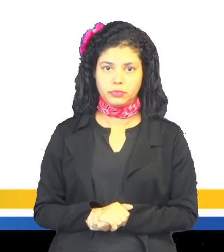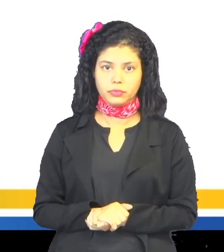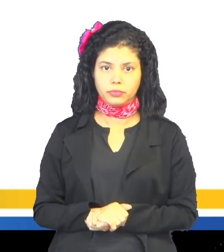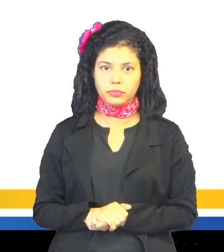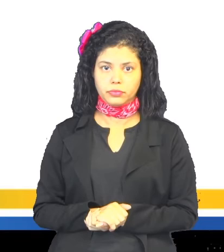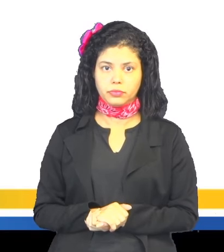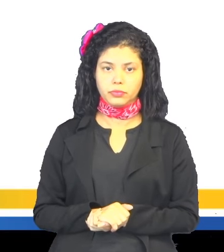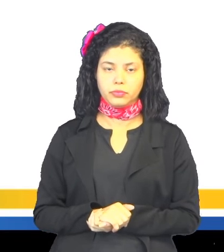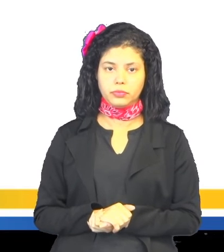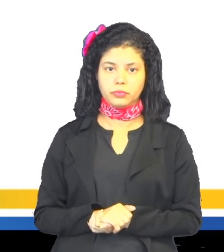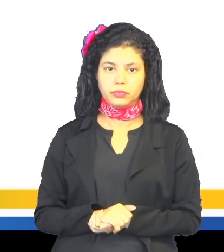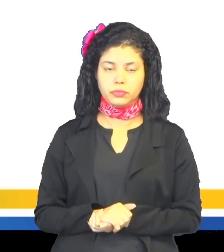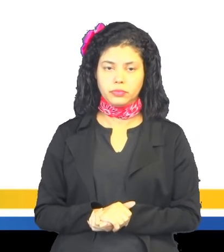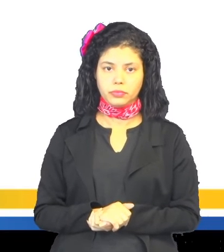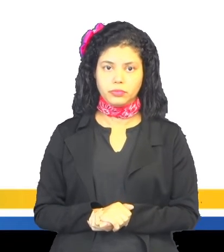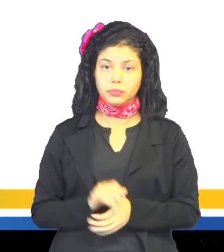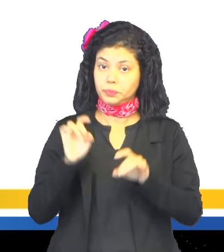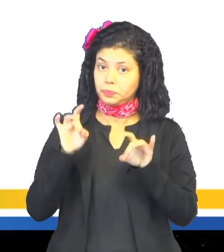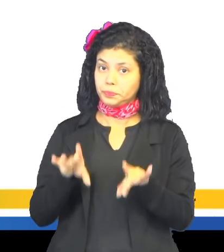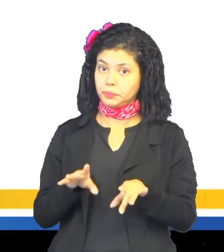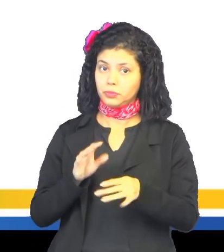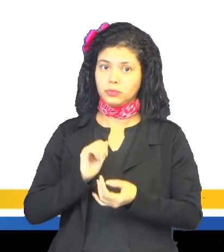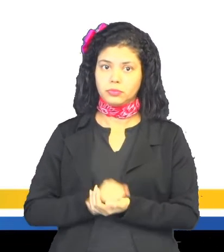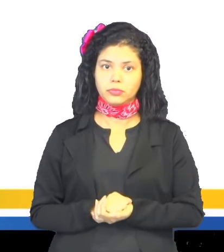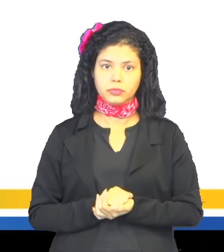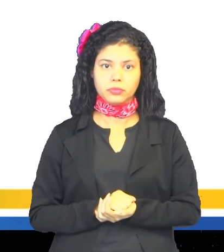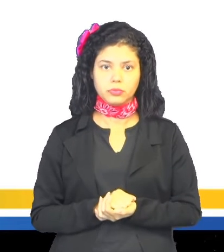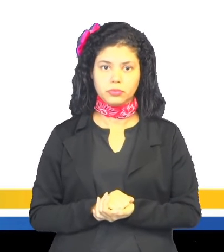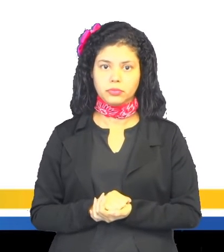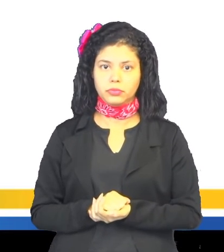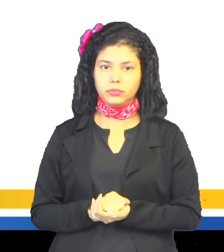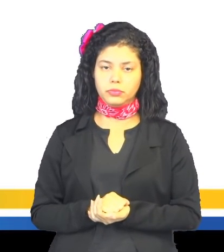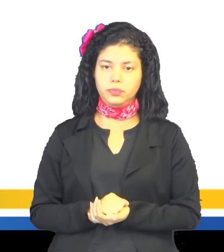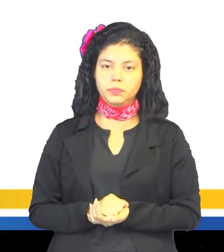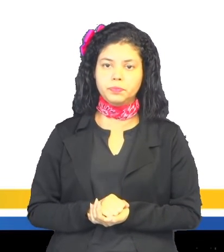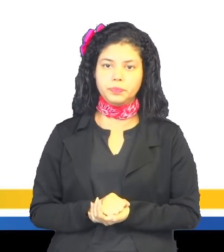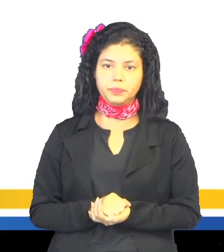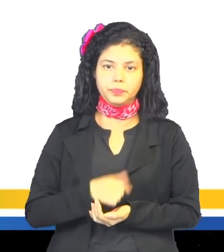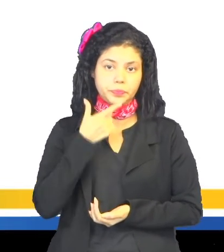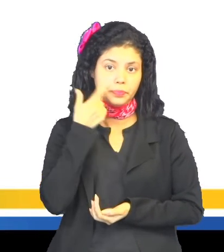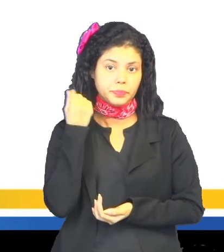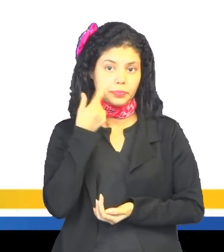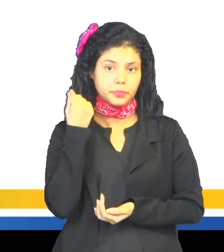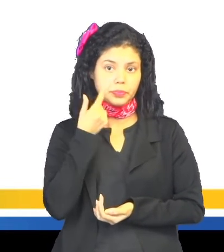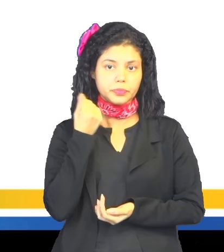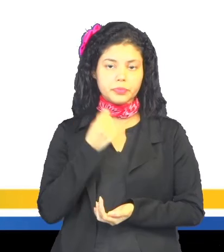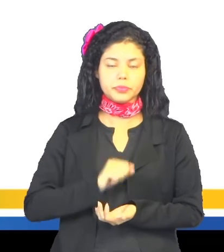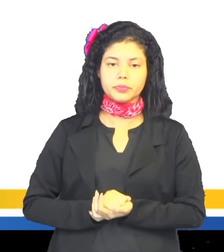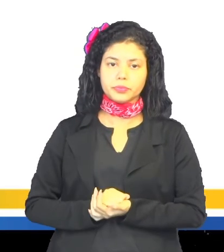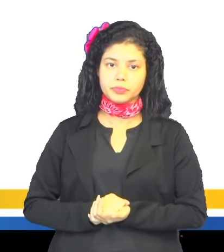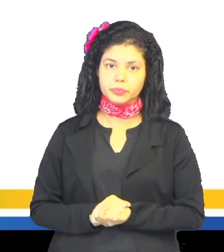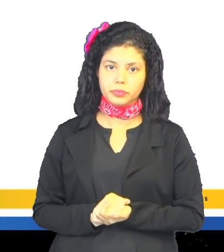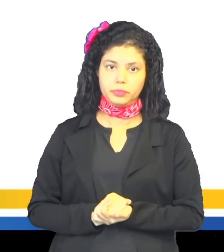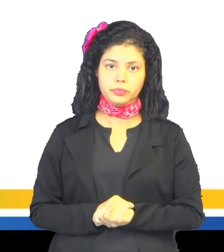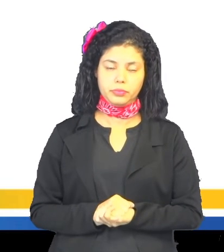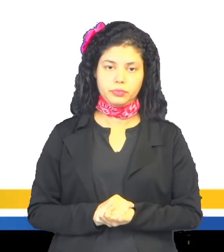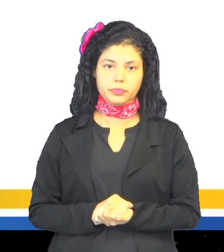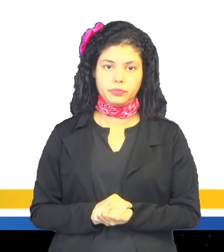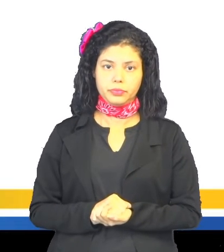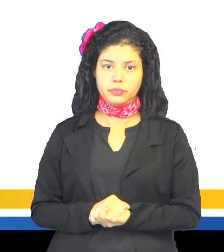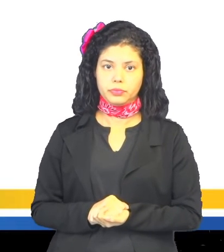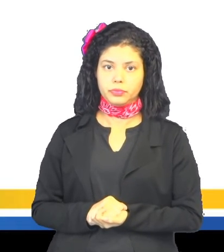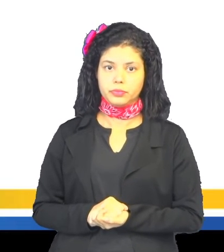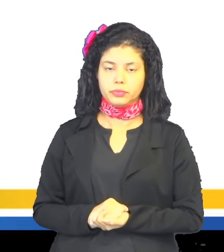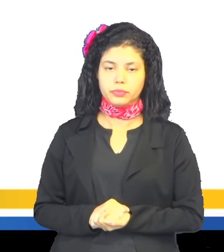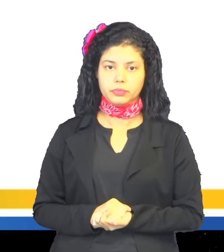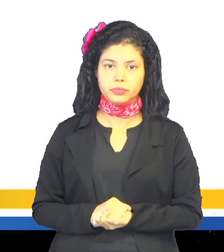esse a e por último dali também teremos a imagem de um gato não na gatito no lado